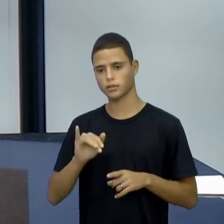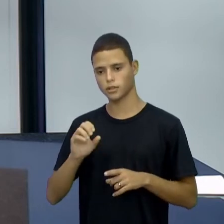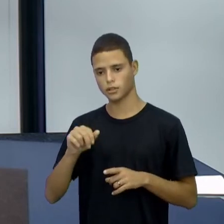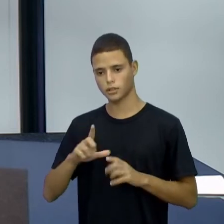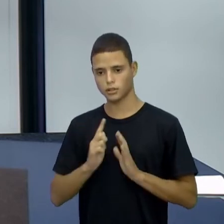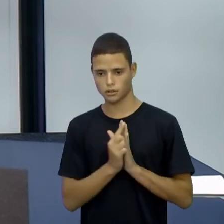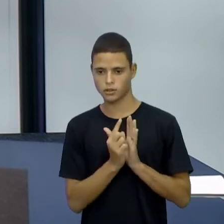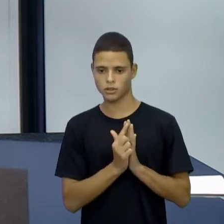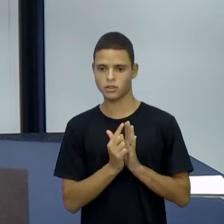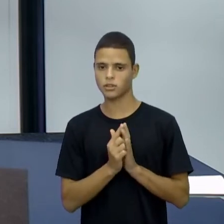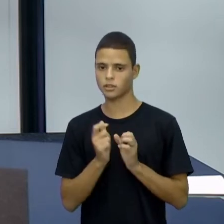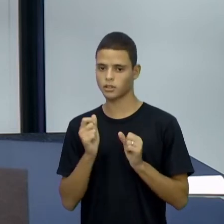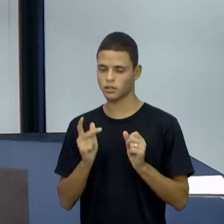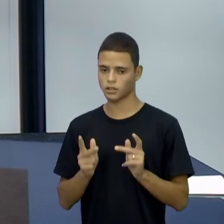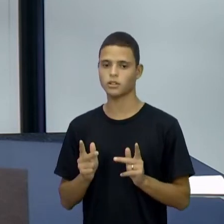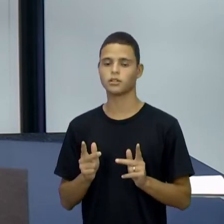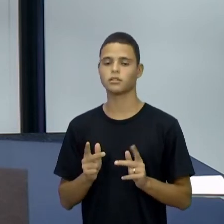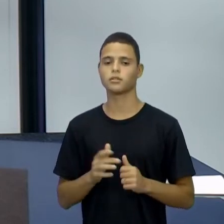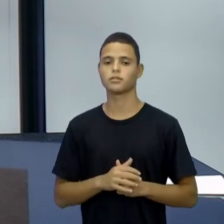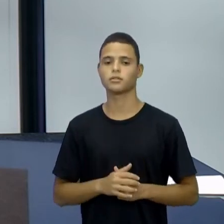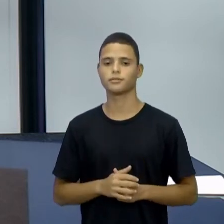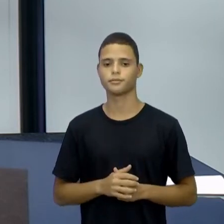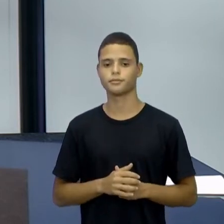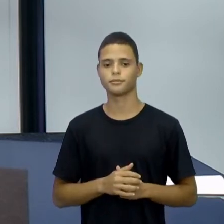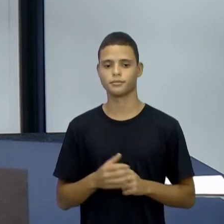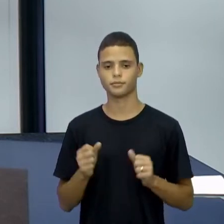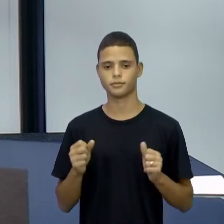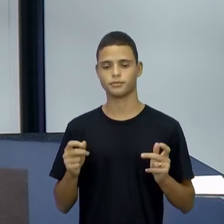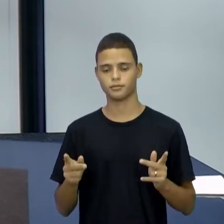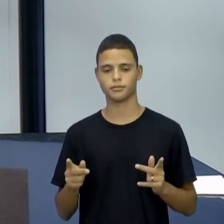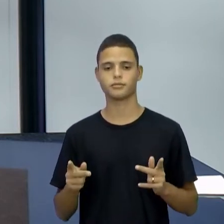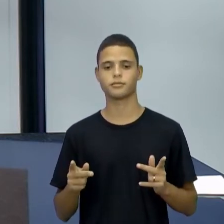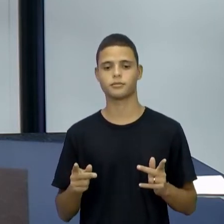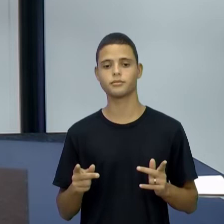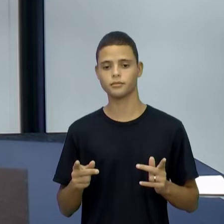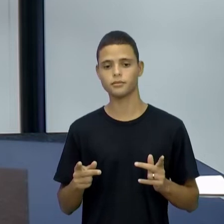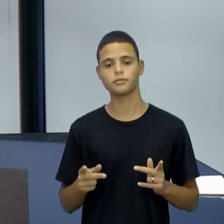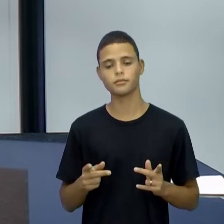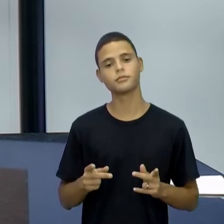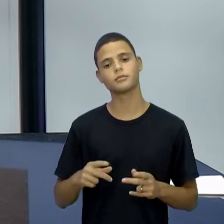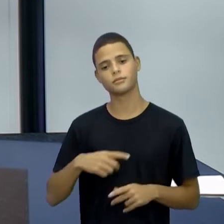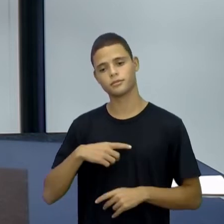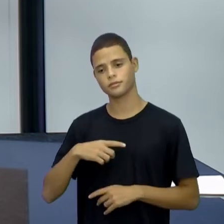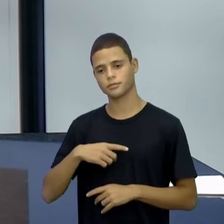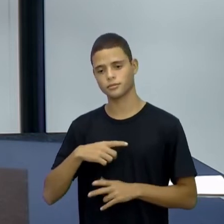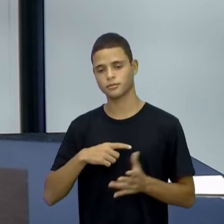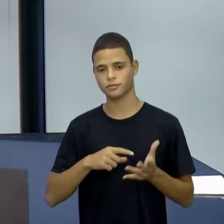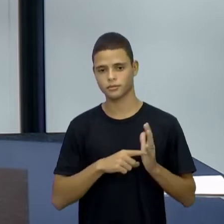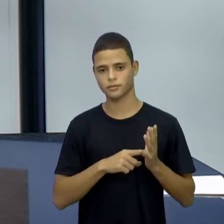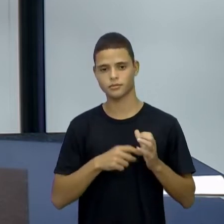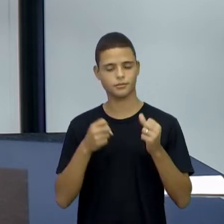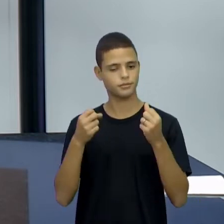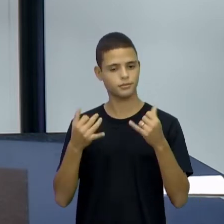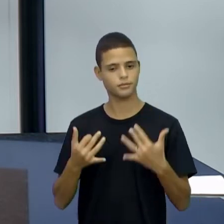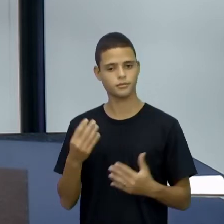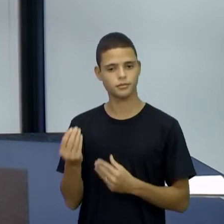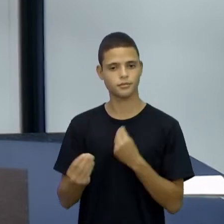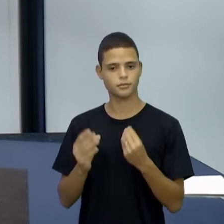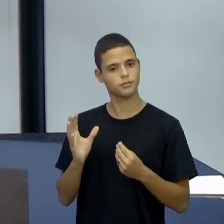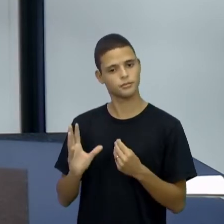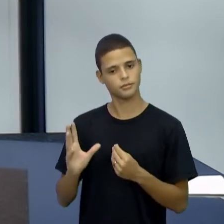de combustível, tá bom? Vindo dos vegetais, certo? Então tá aí a nossa turbina, nossa explicação aí de como funciona